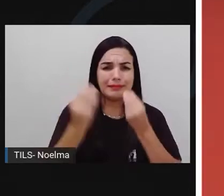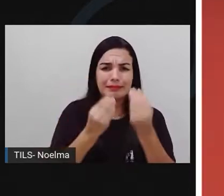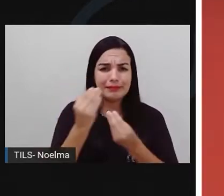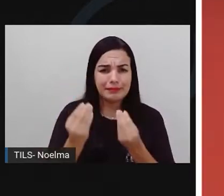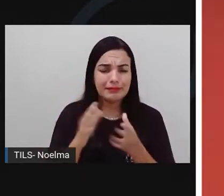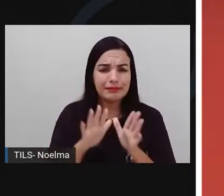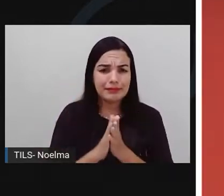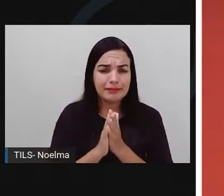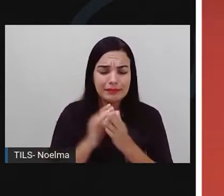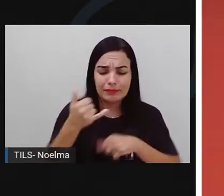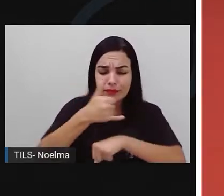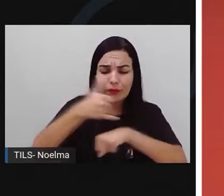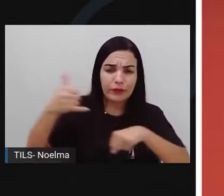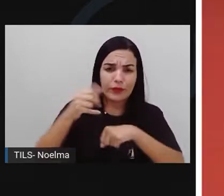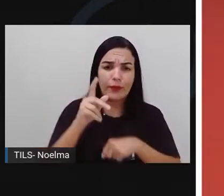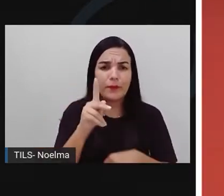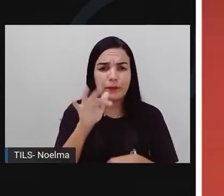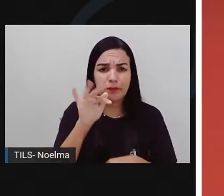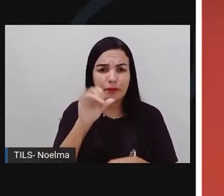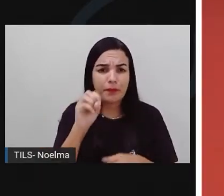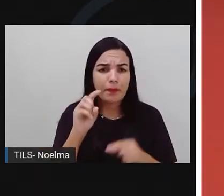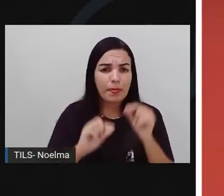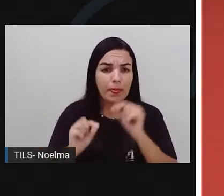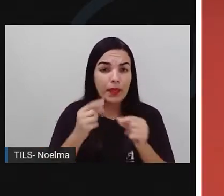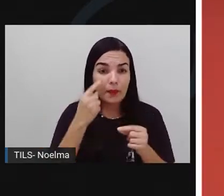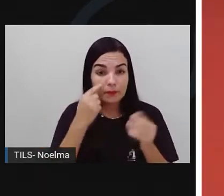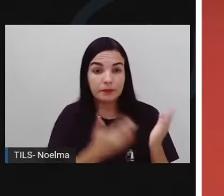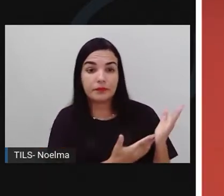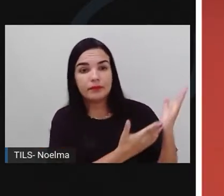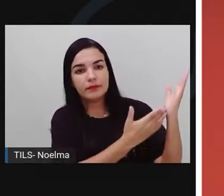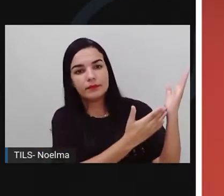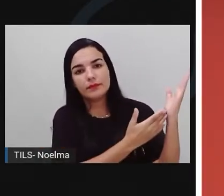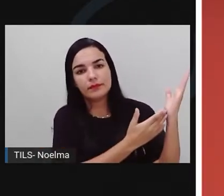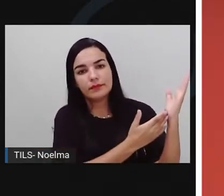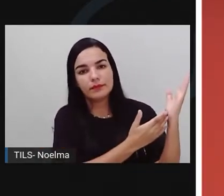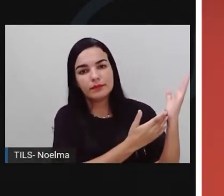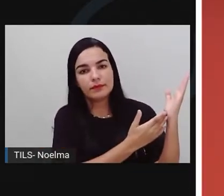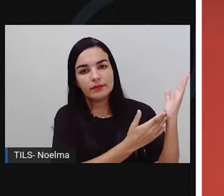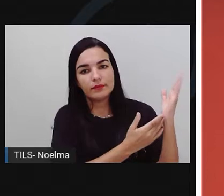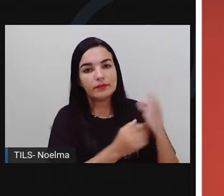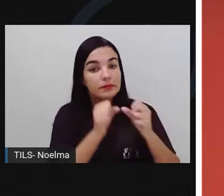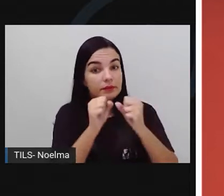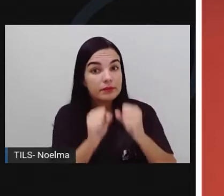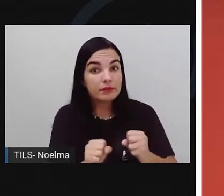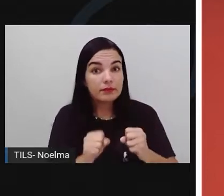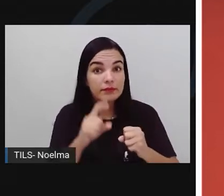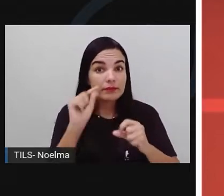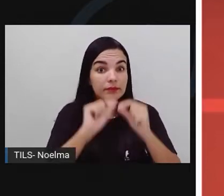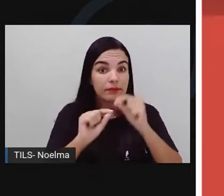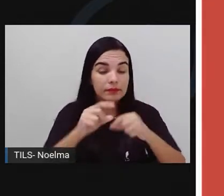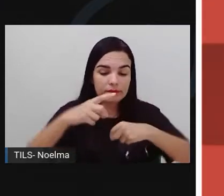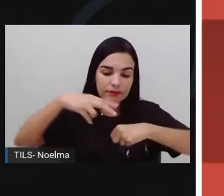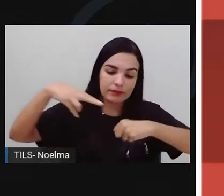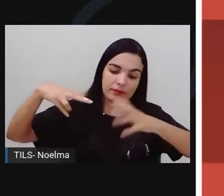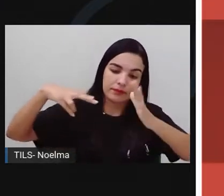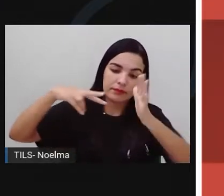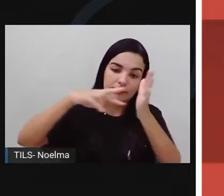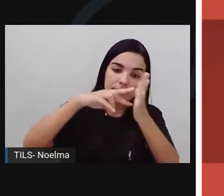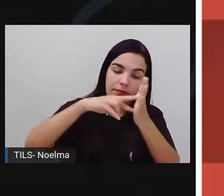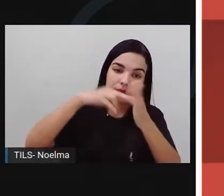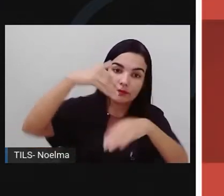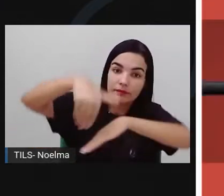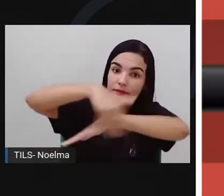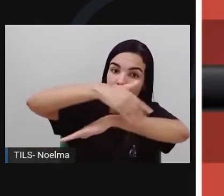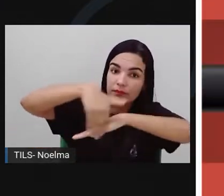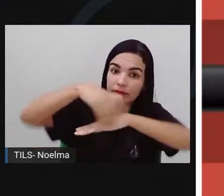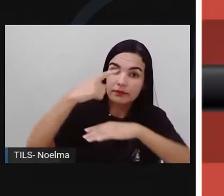que diferentes aparelhos elétricos possam conectar-se à eletricidade que vem da rua. Se observarem um cabo, verão que dentro dele há